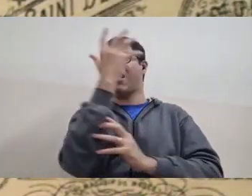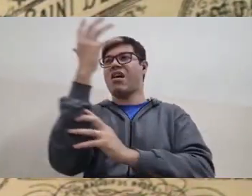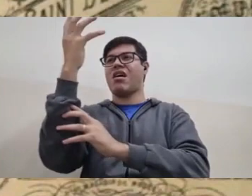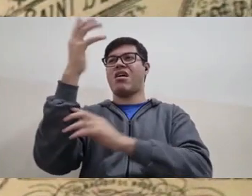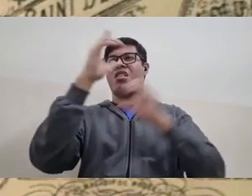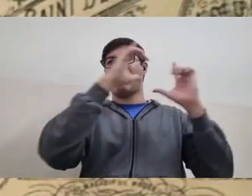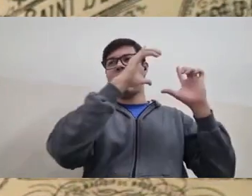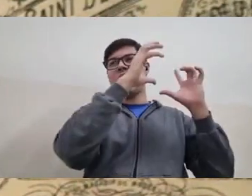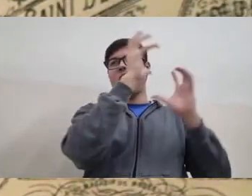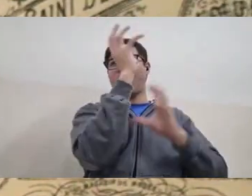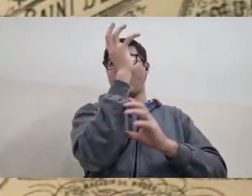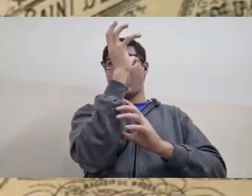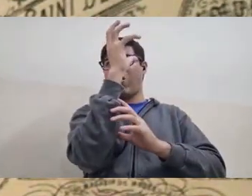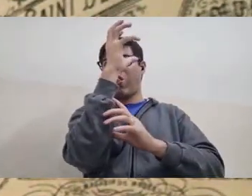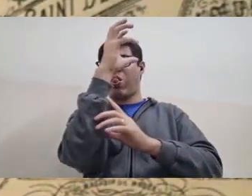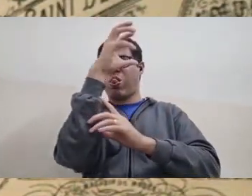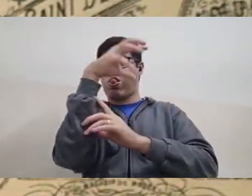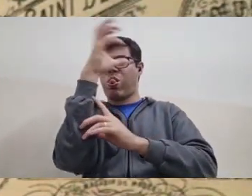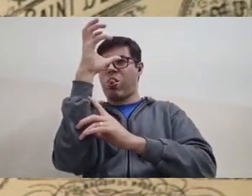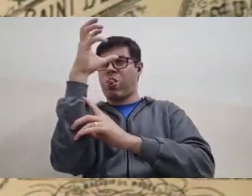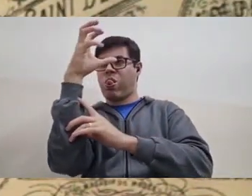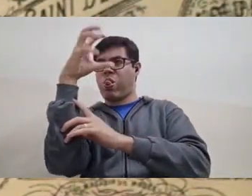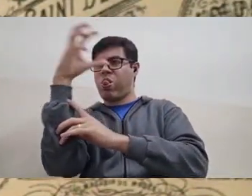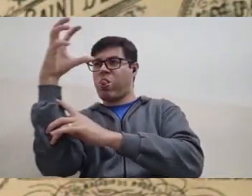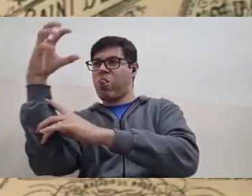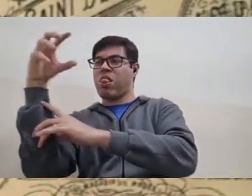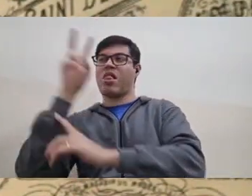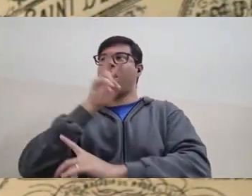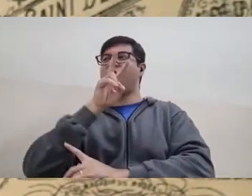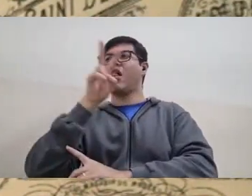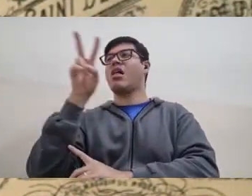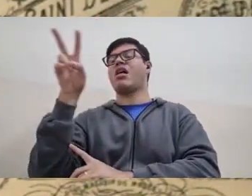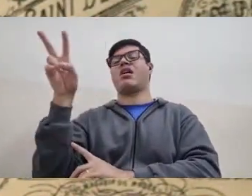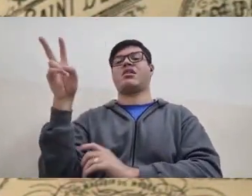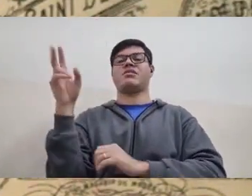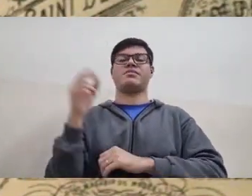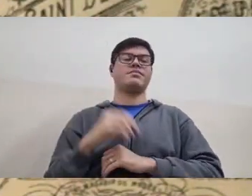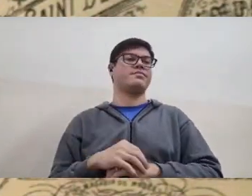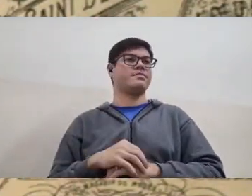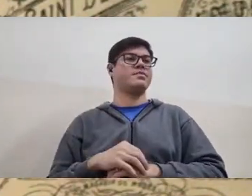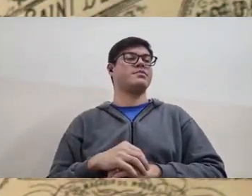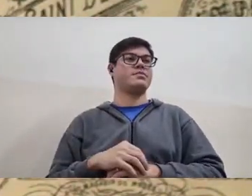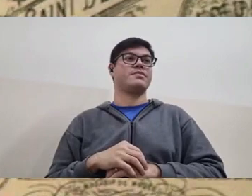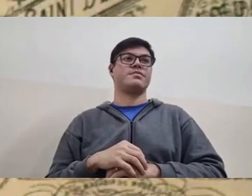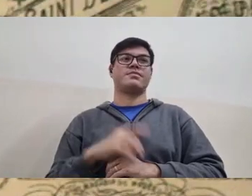colocam qual árvore no local? A gente tenta colocar uma de grande porte também, a depender do espaço.